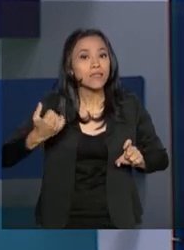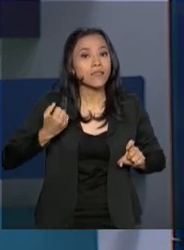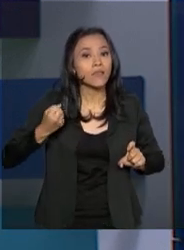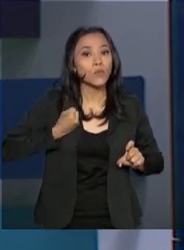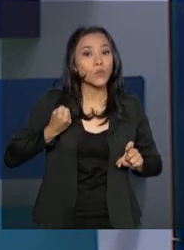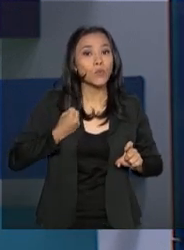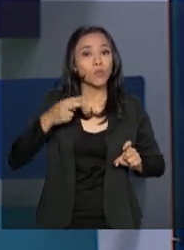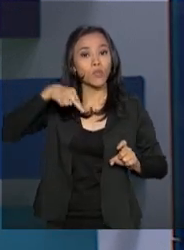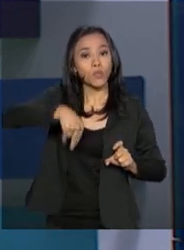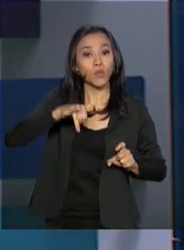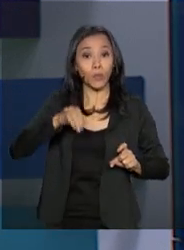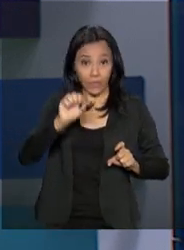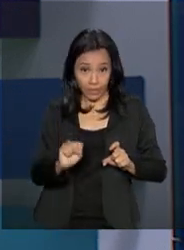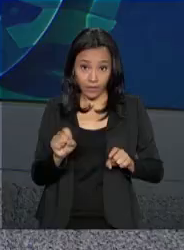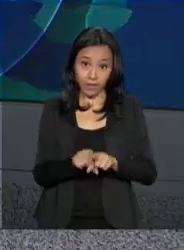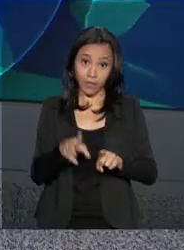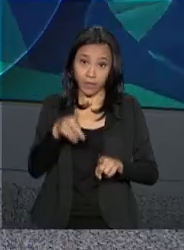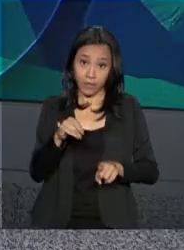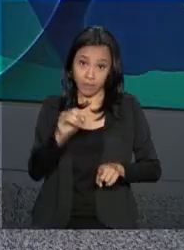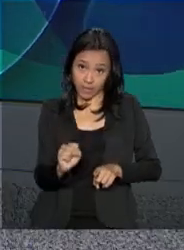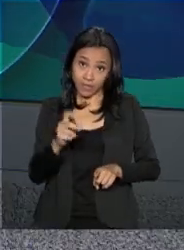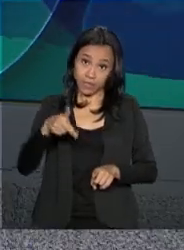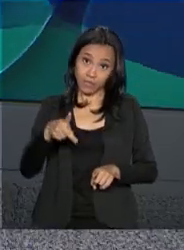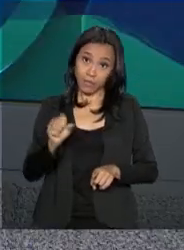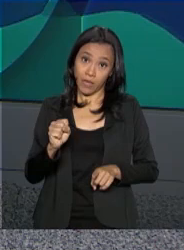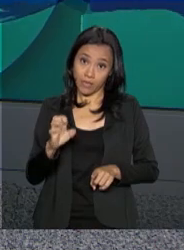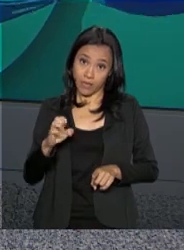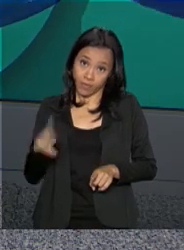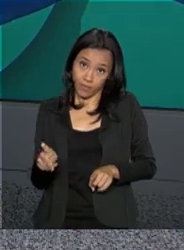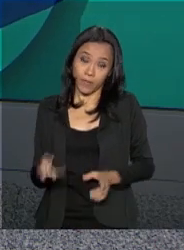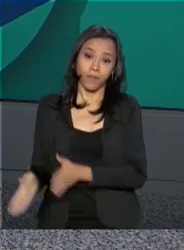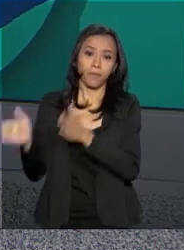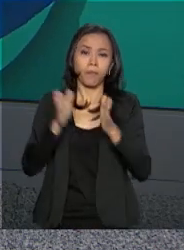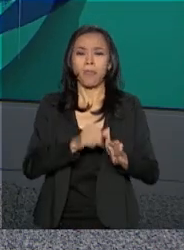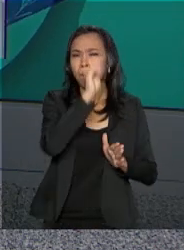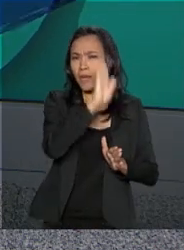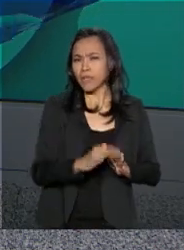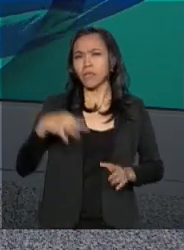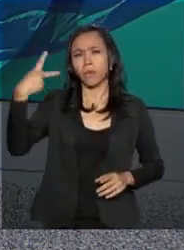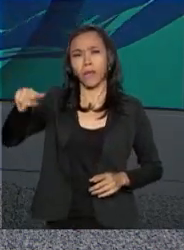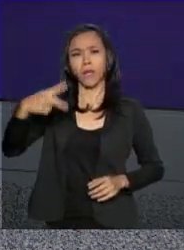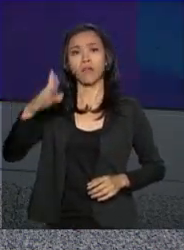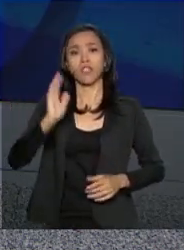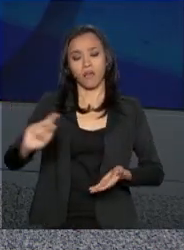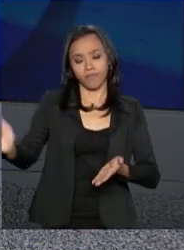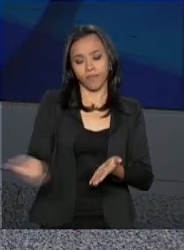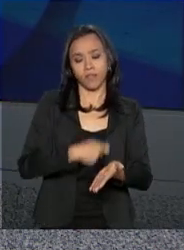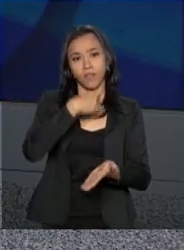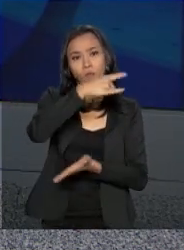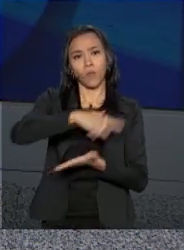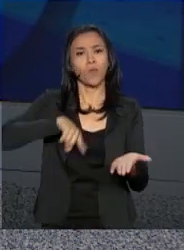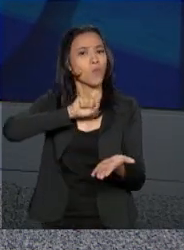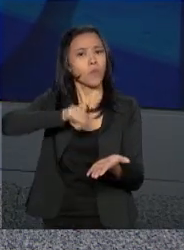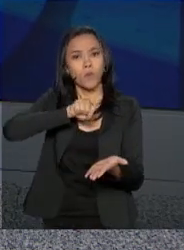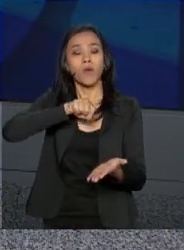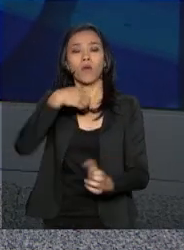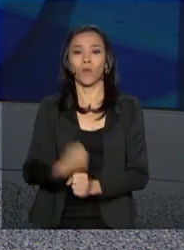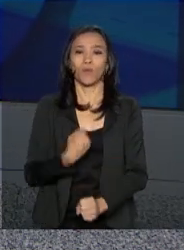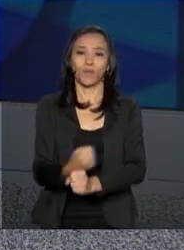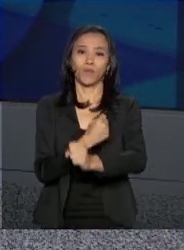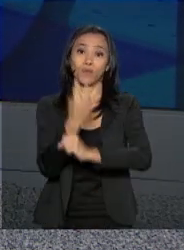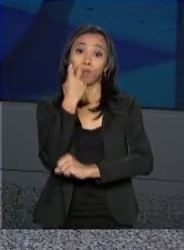nis pis pasep em mãos brasil e paraguai assinaram um acordo que autoriza a construção de duas pontes